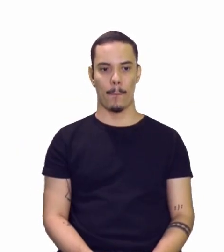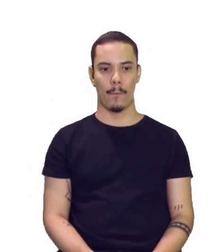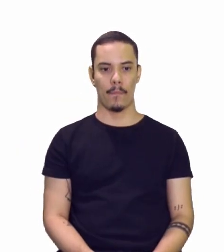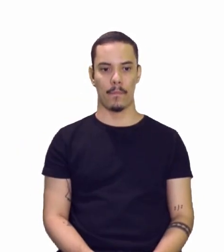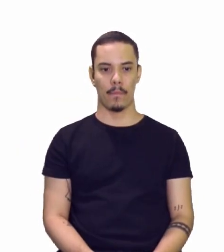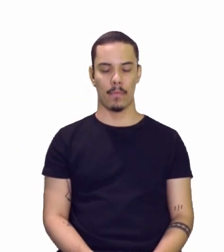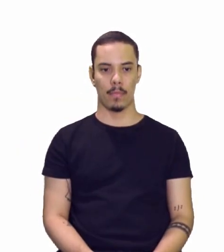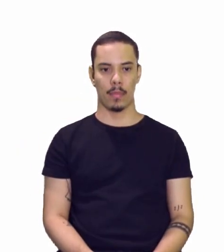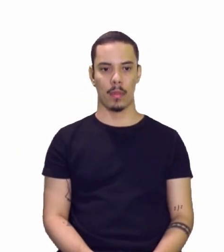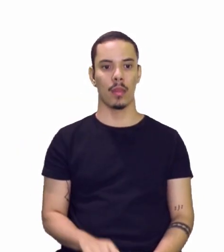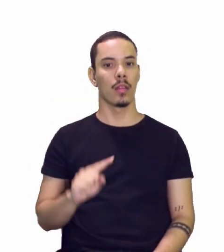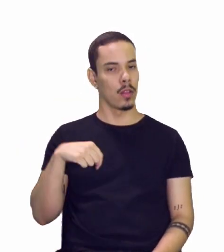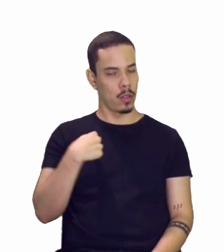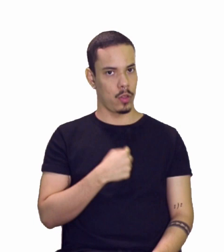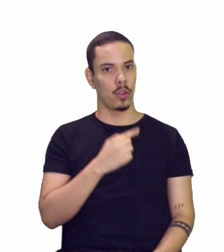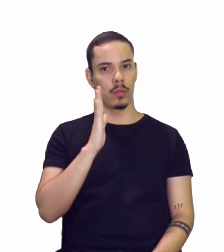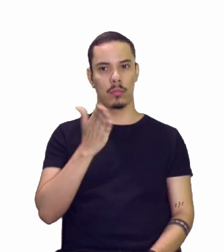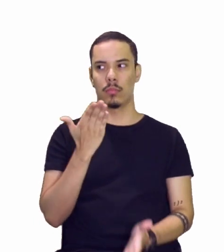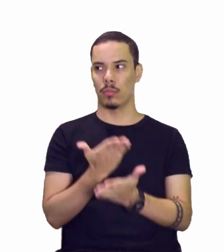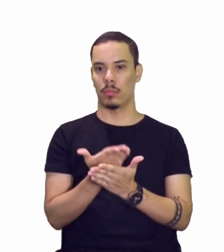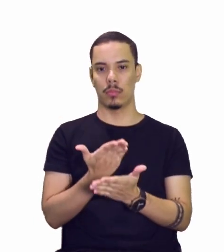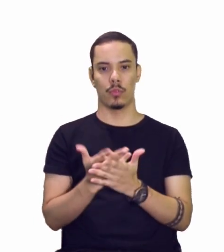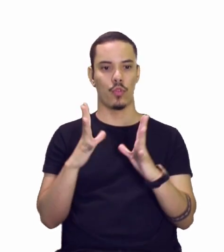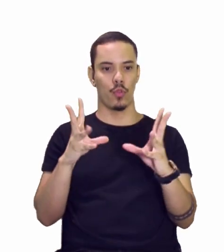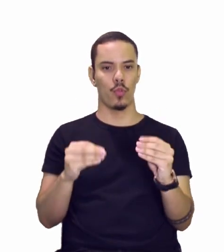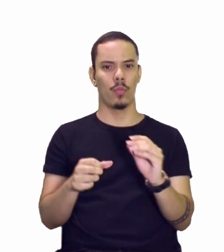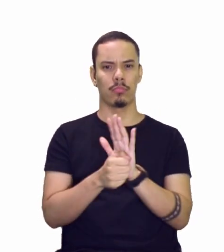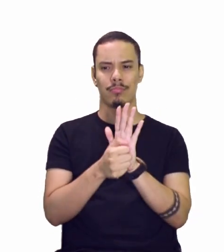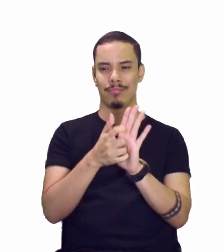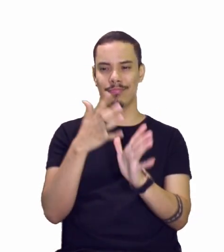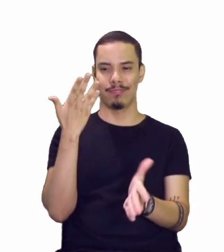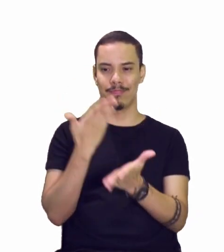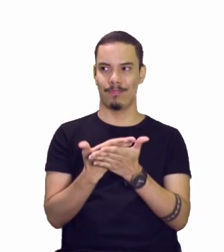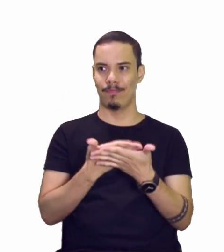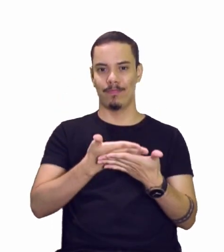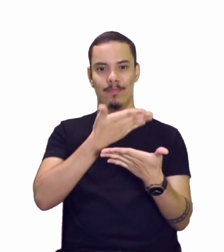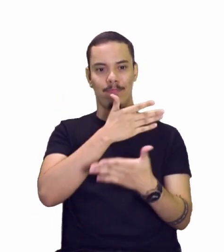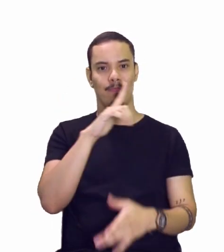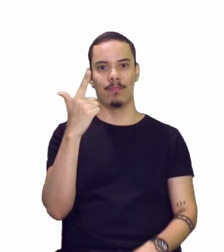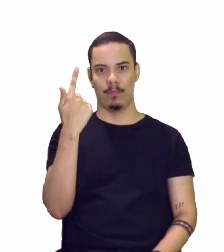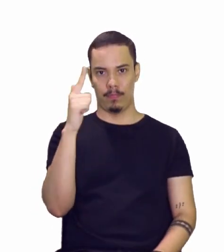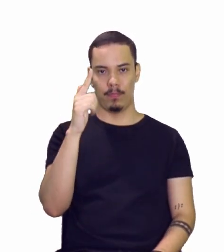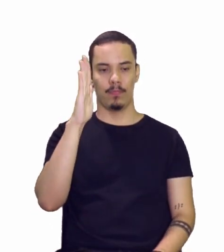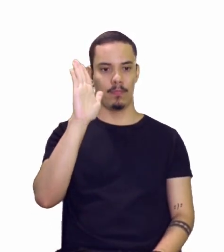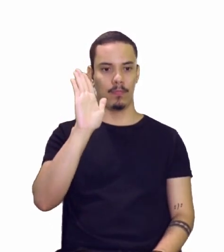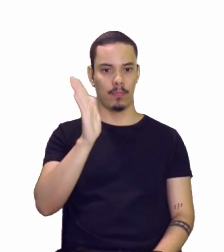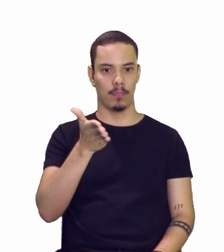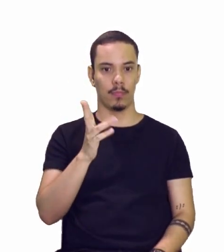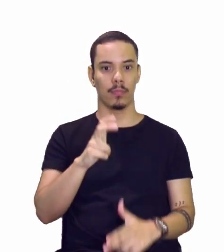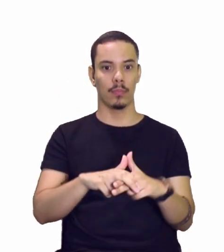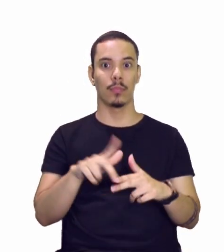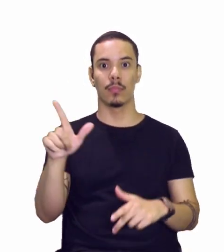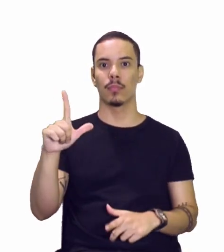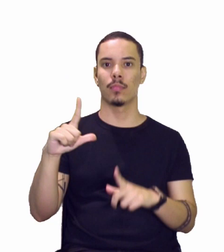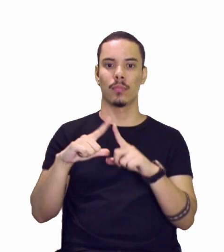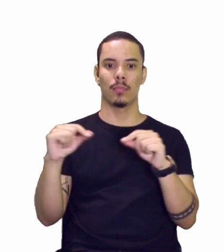75. Nós estudamos isso nas primeiras aulas. Portanto, quando em Brasília